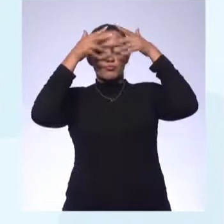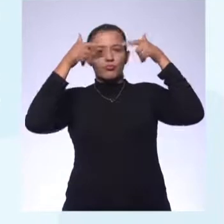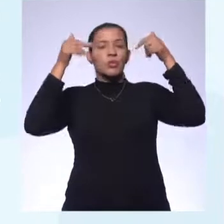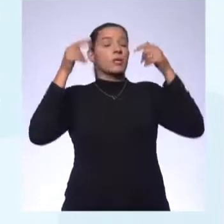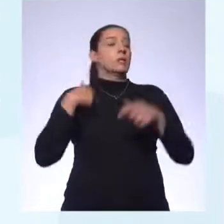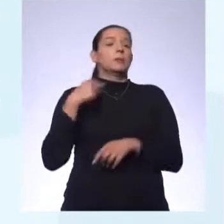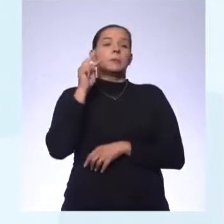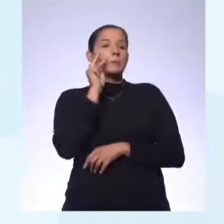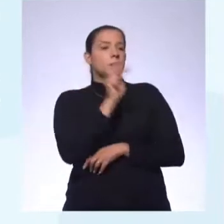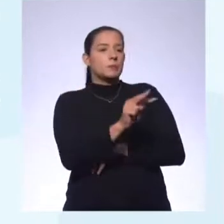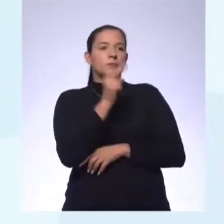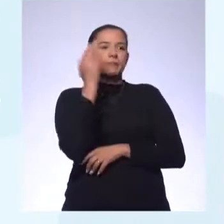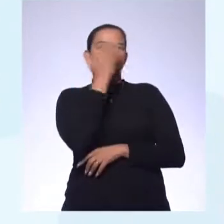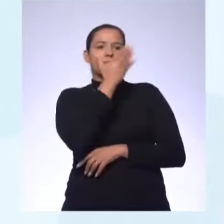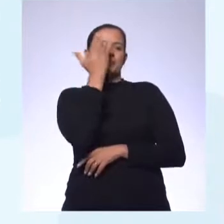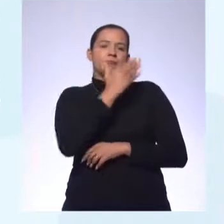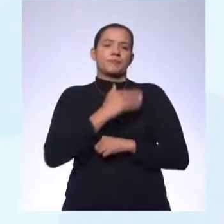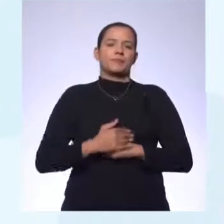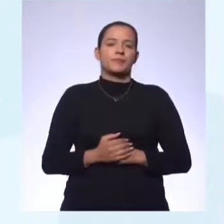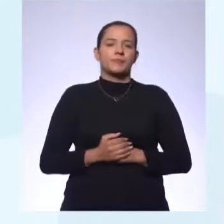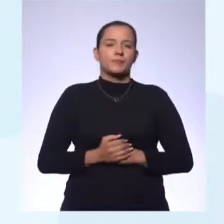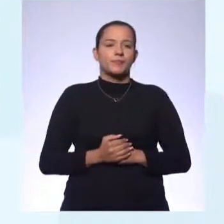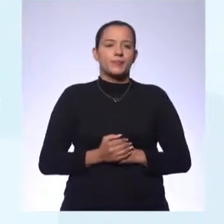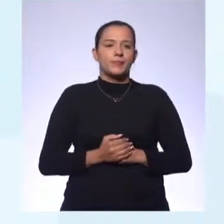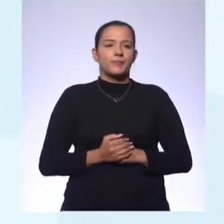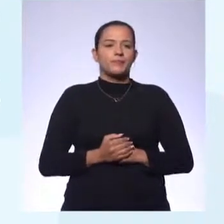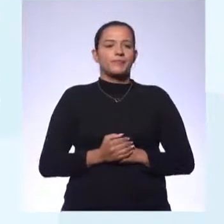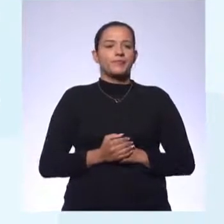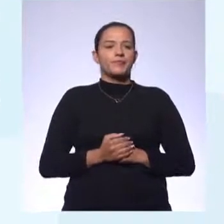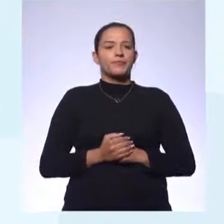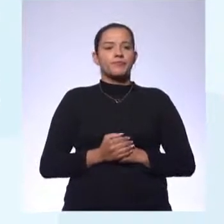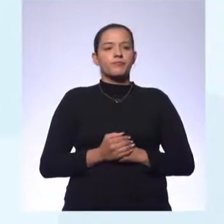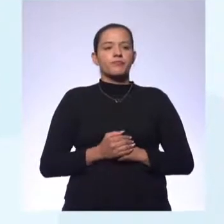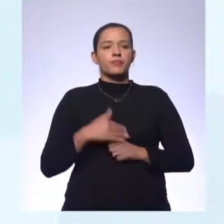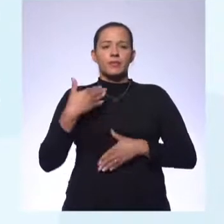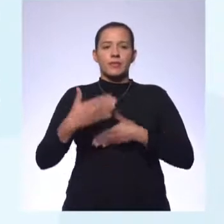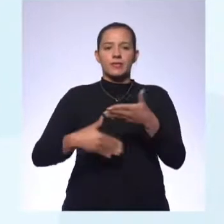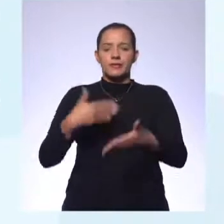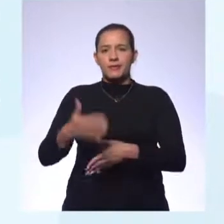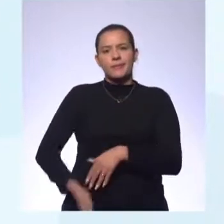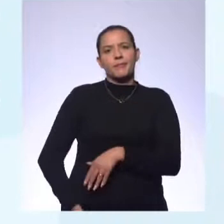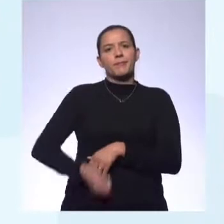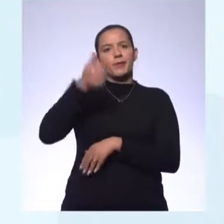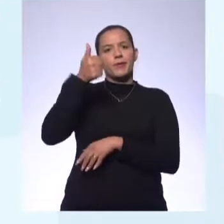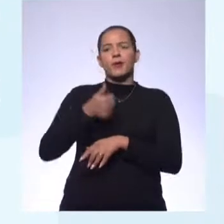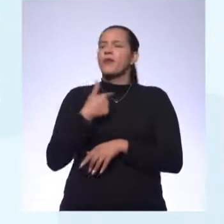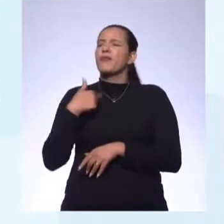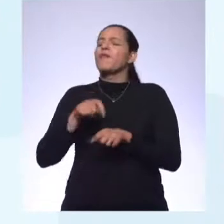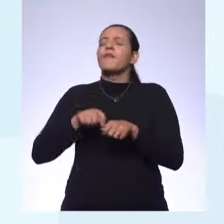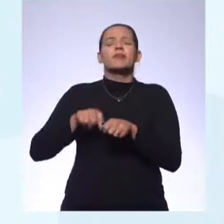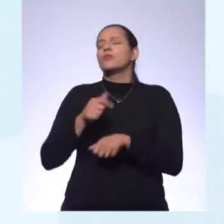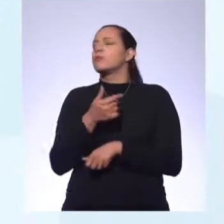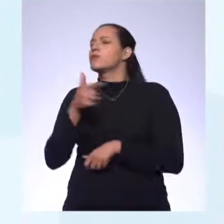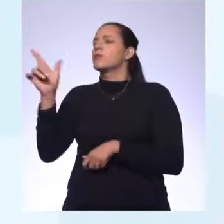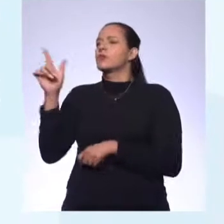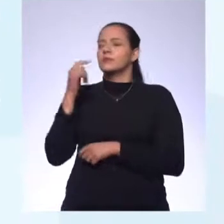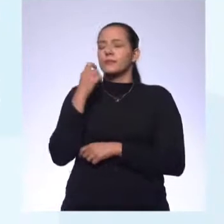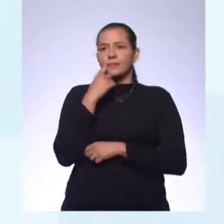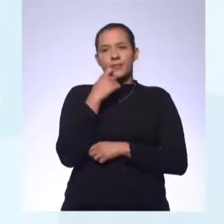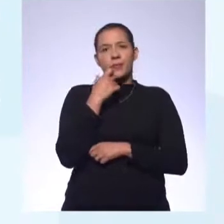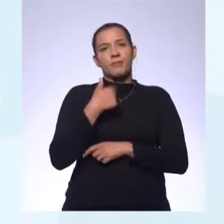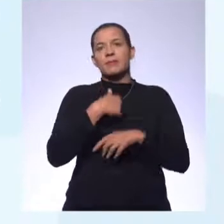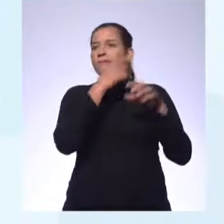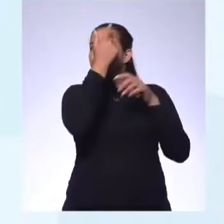me deixava a menor esperança. Resignei-me e assentei que o melhor era cuidar de outra coisa. Já o